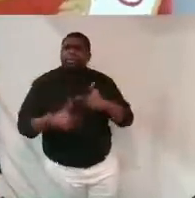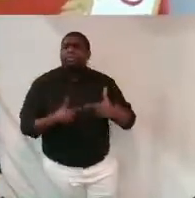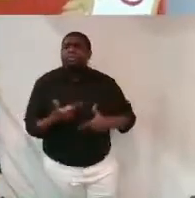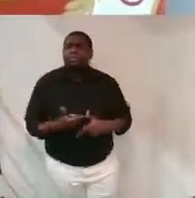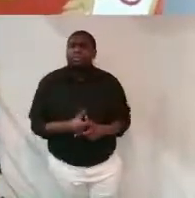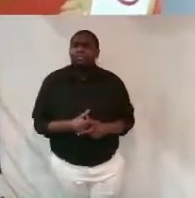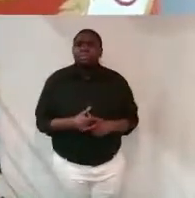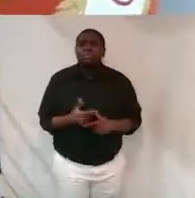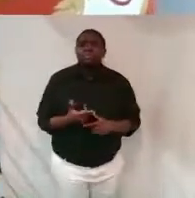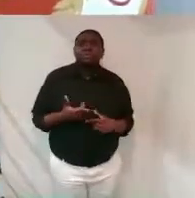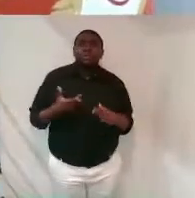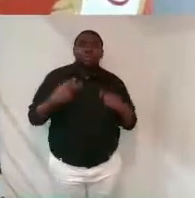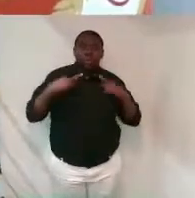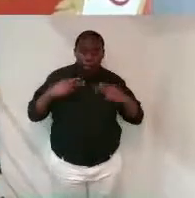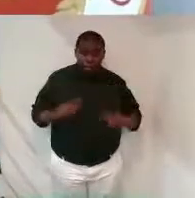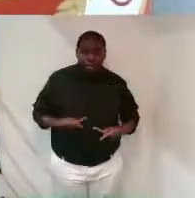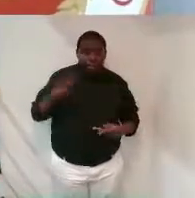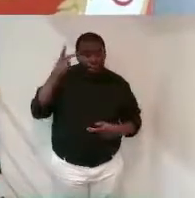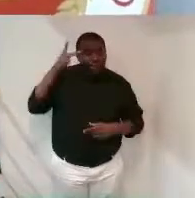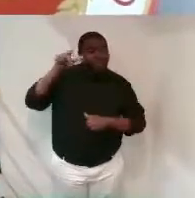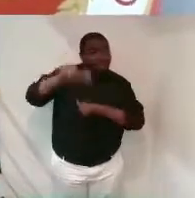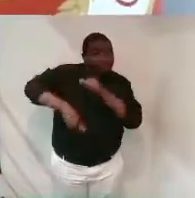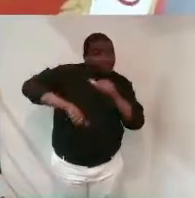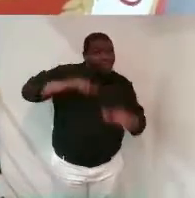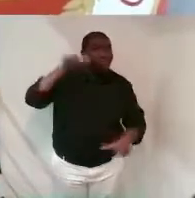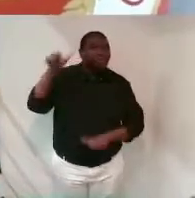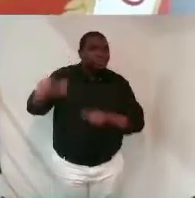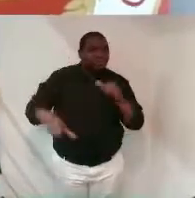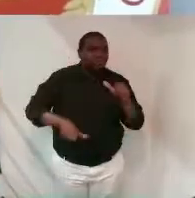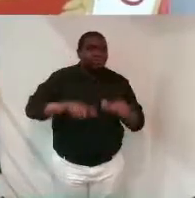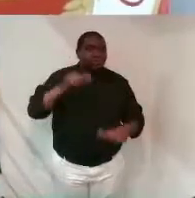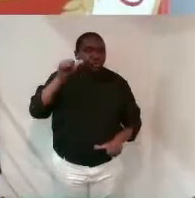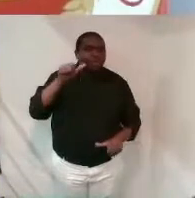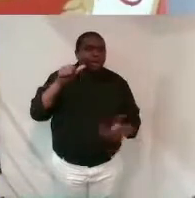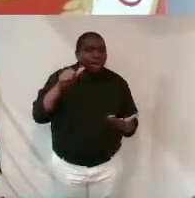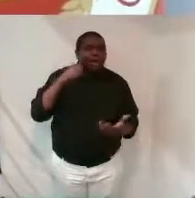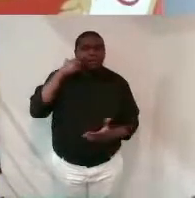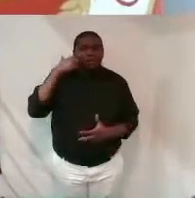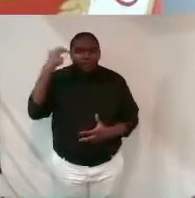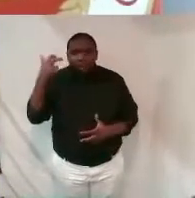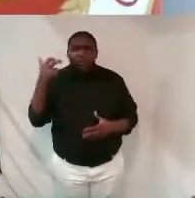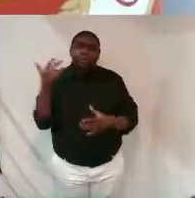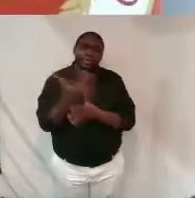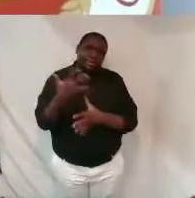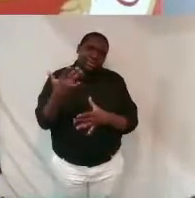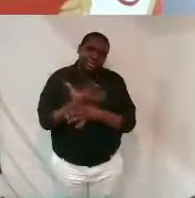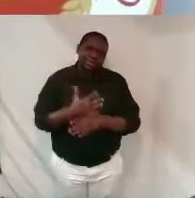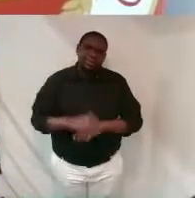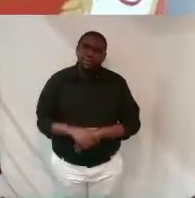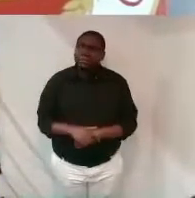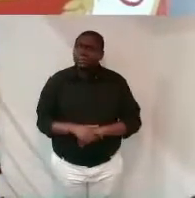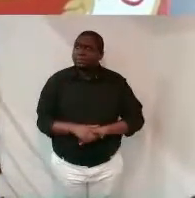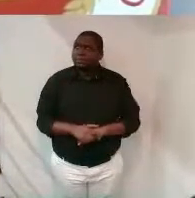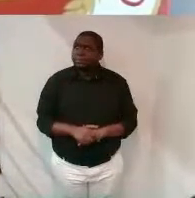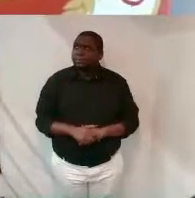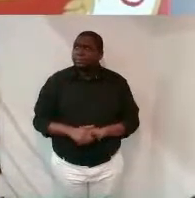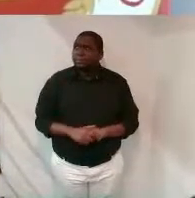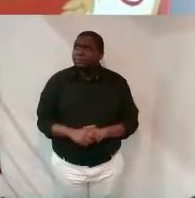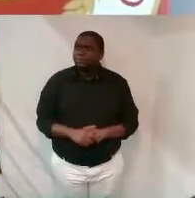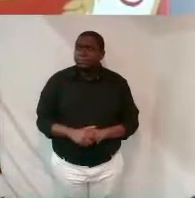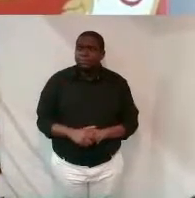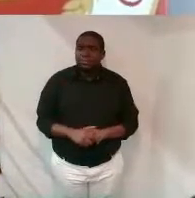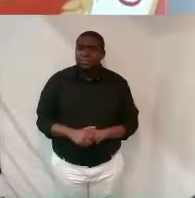da humanidade para transformar a vergonha da cidade, dos escritórios,